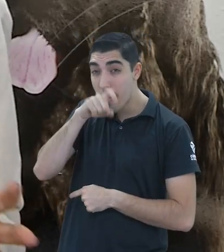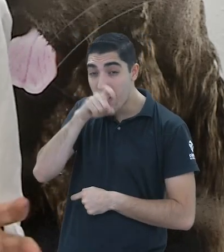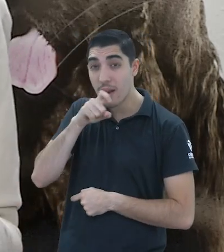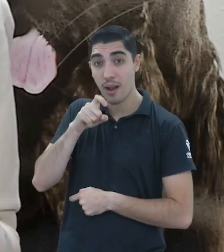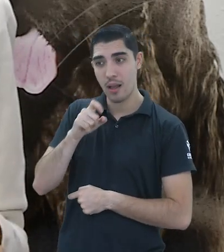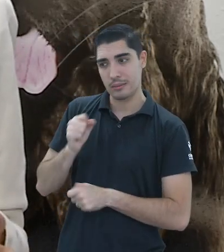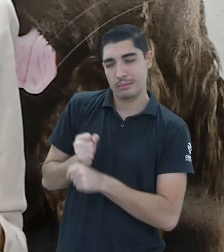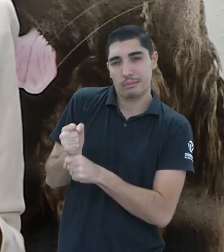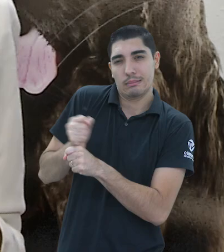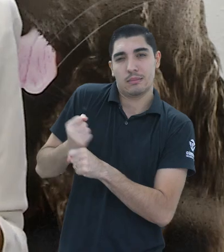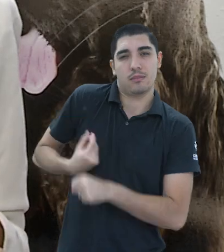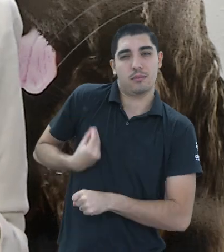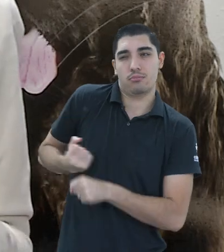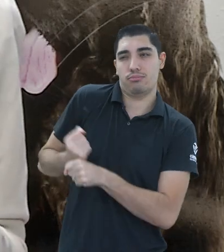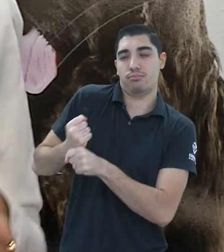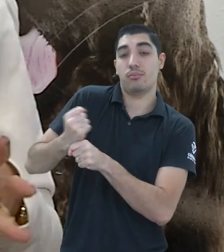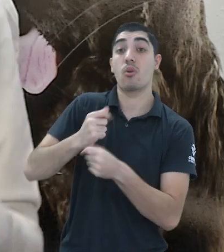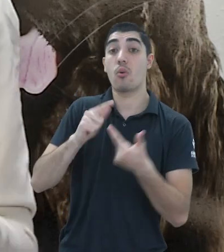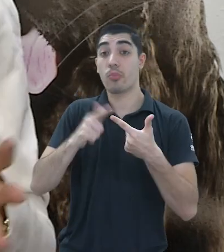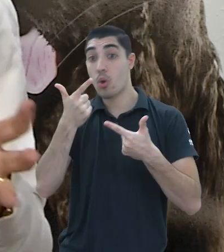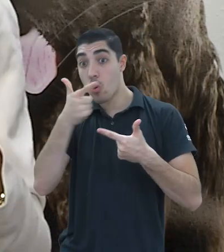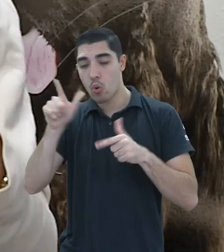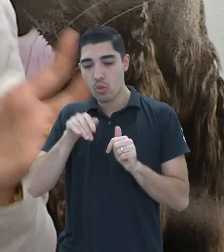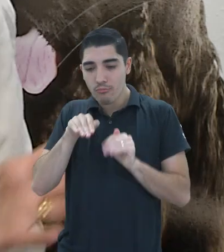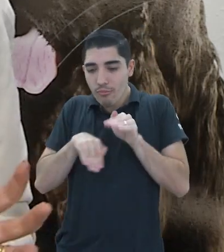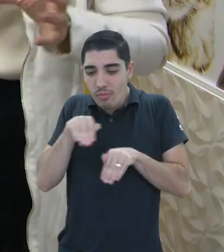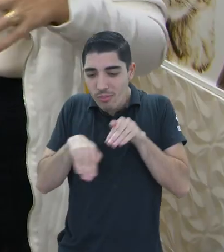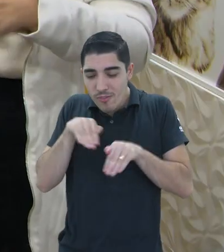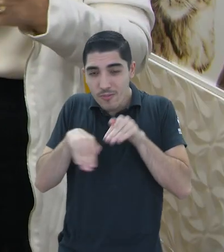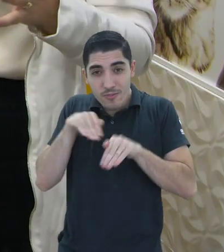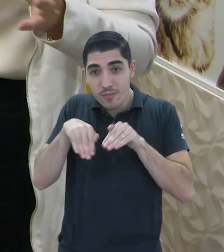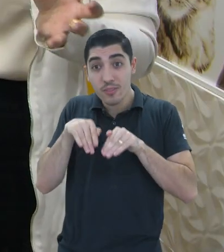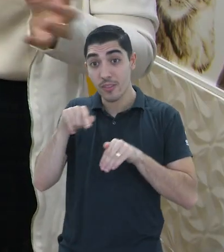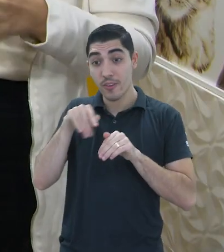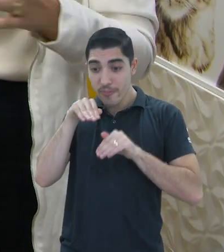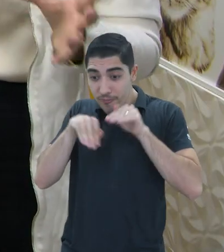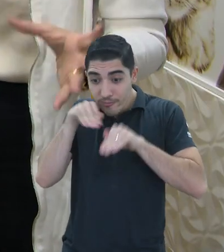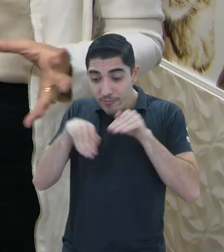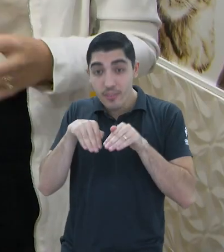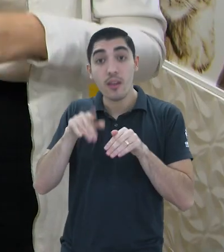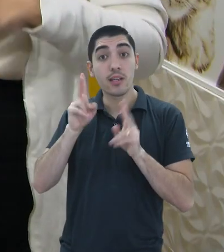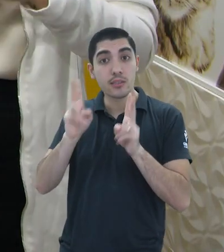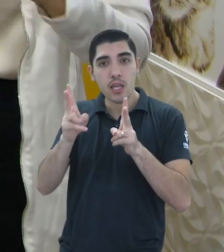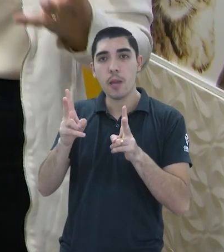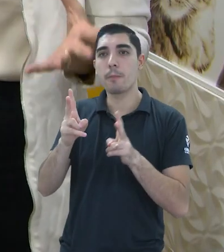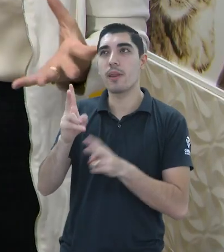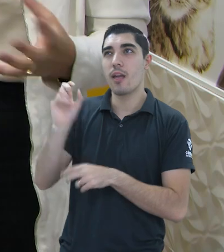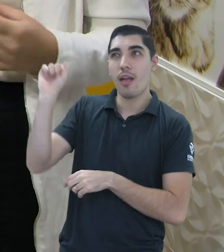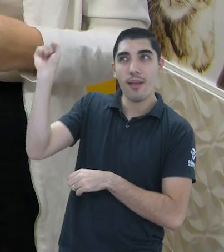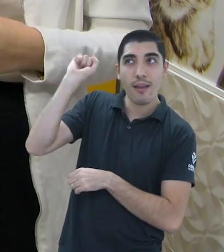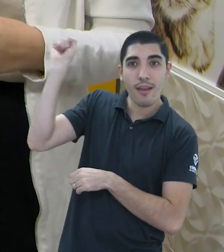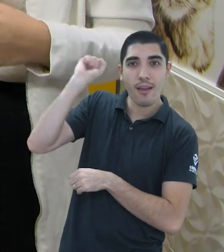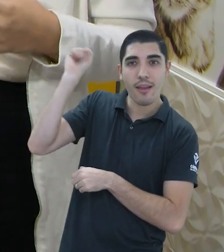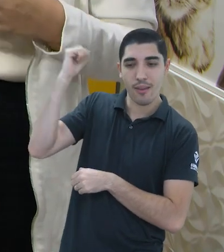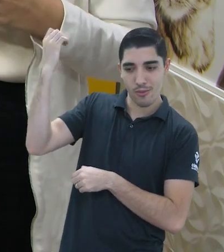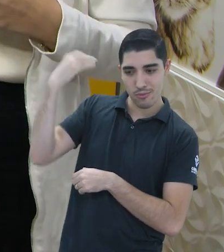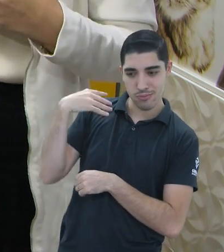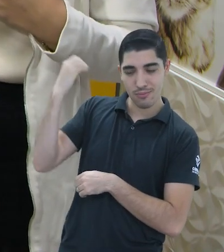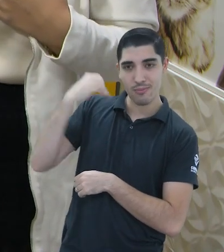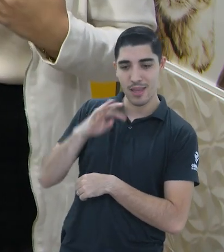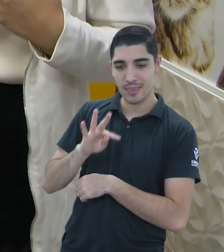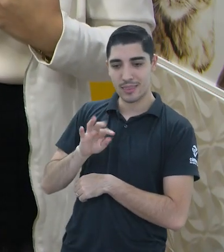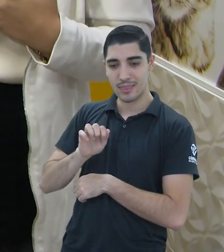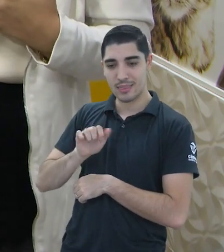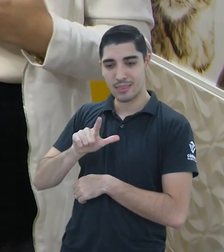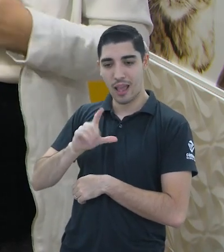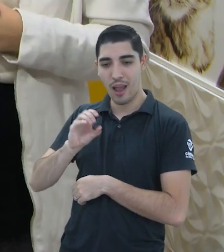pacientes igual os roedores que acabam tomando banho naquelas, né, nos talcos ou em algumas estruturas que